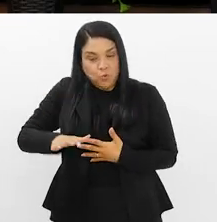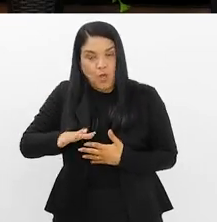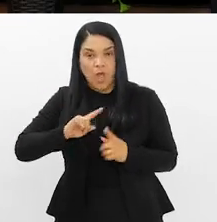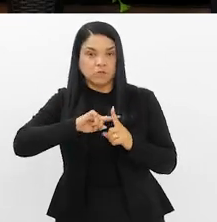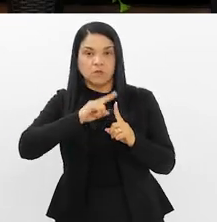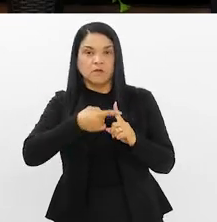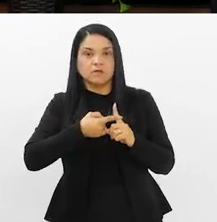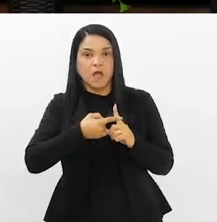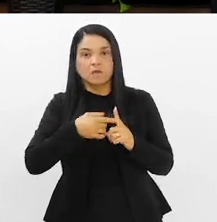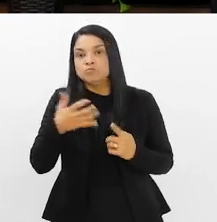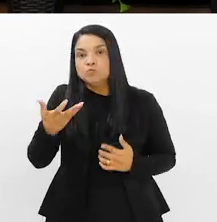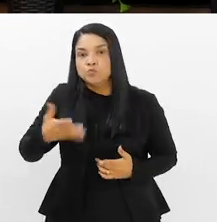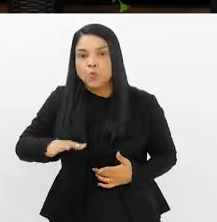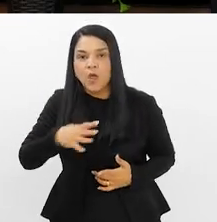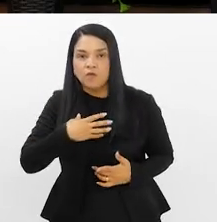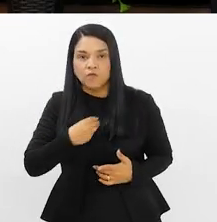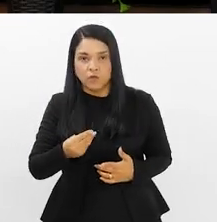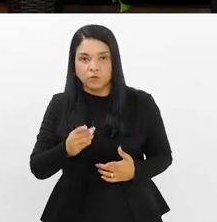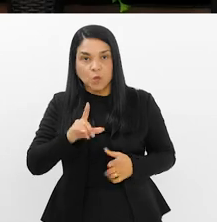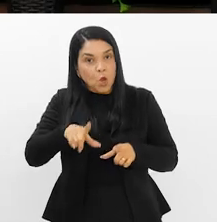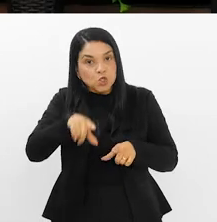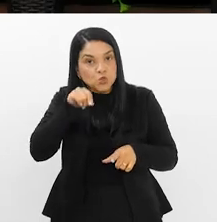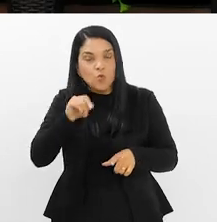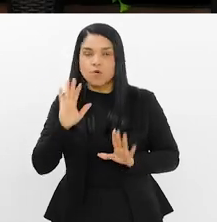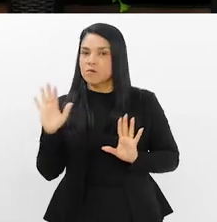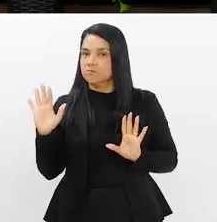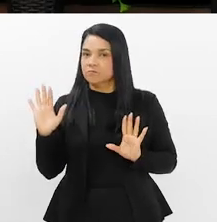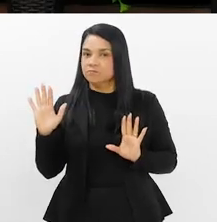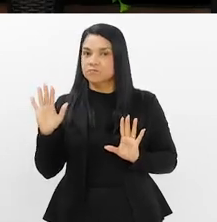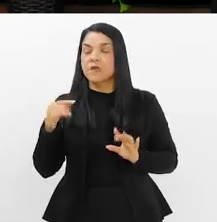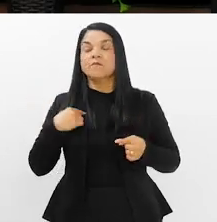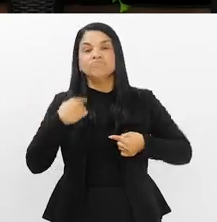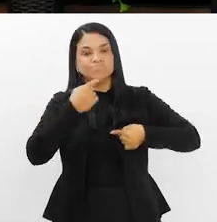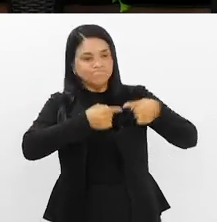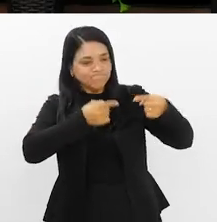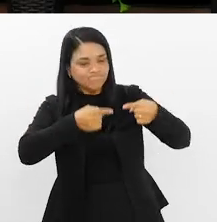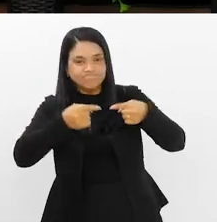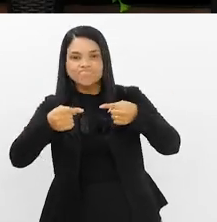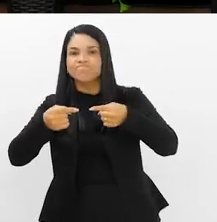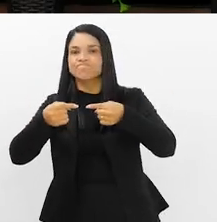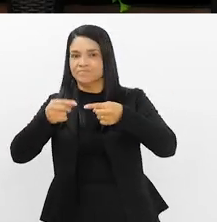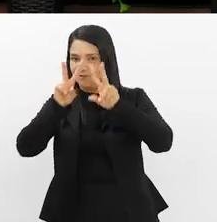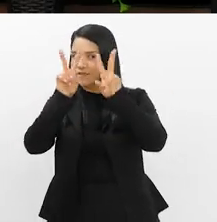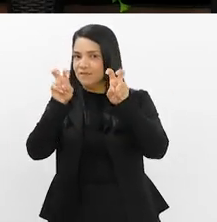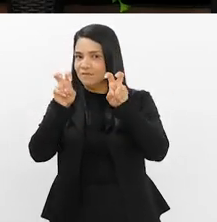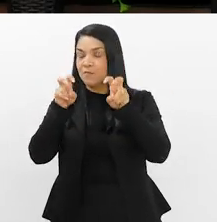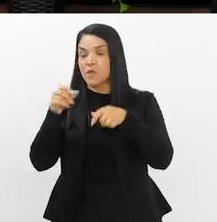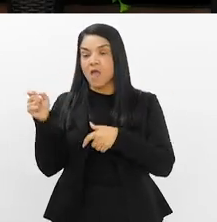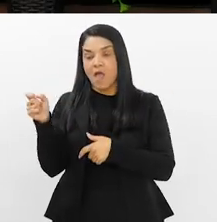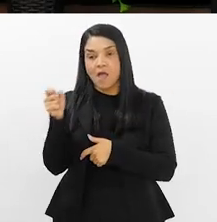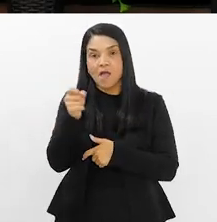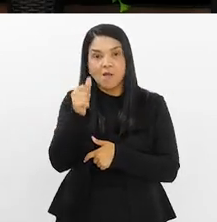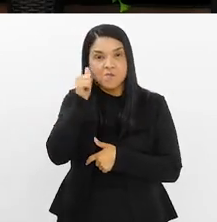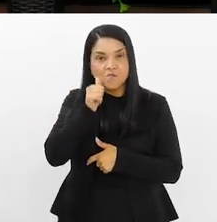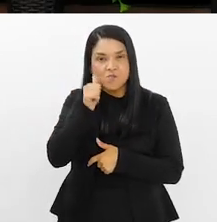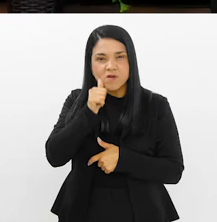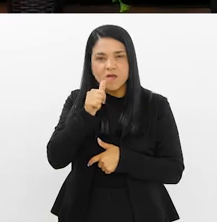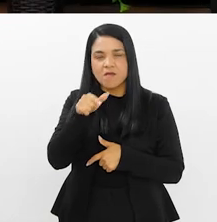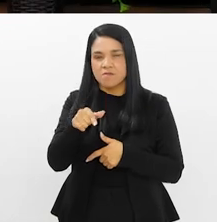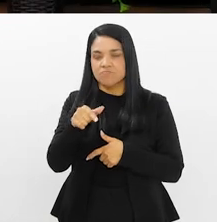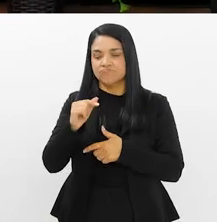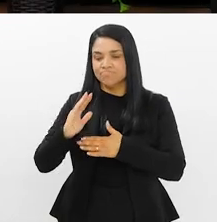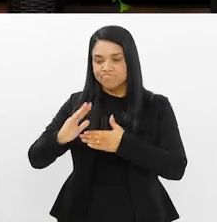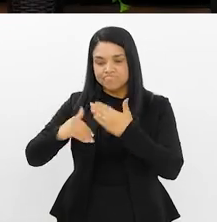mãe. A gente fala, aliás, essa é uma questão debatida, porque a mulher foi colocada nessa posição, né? Isso é uma